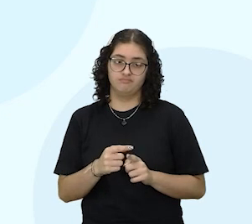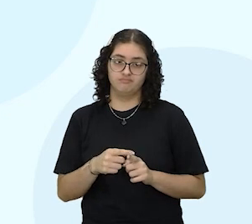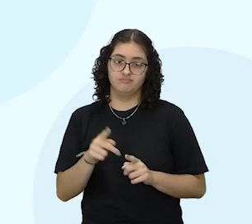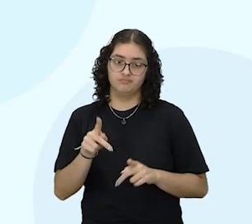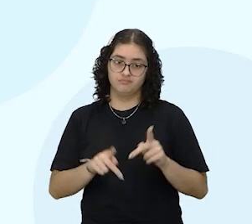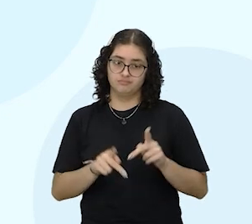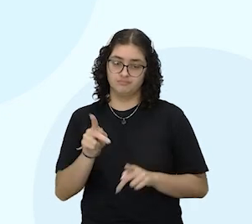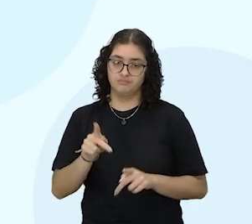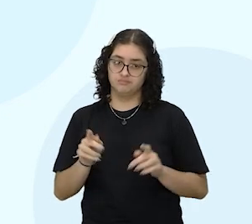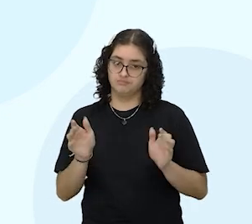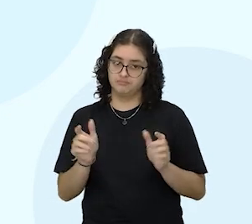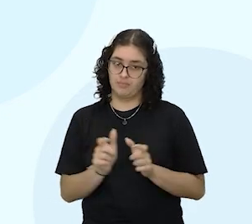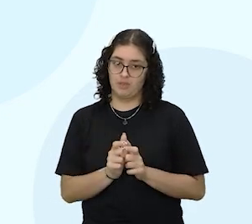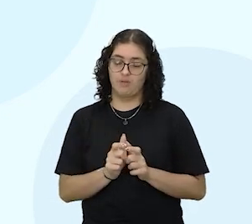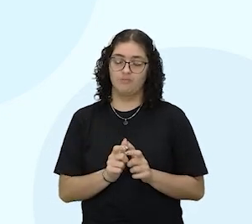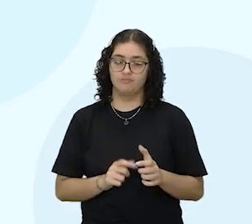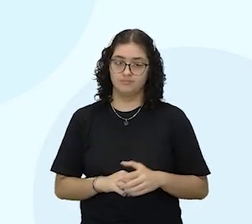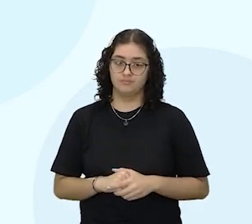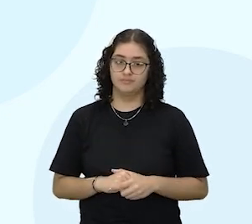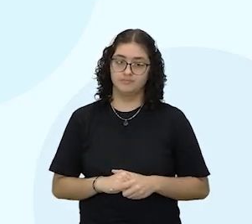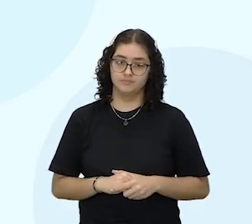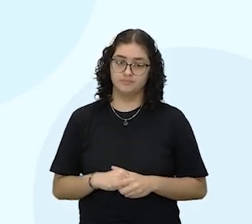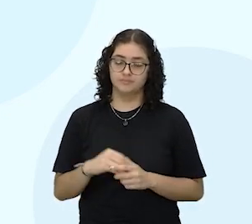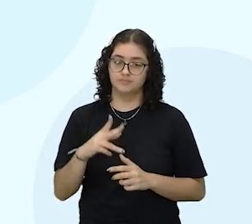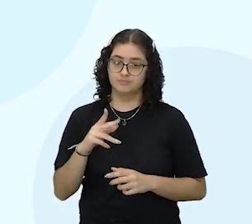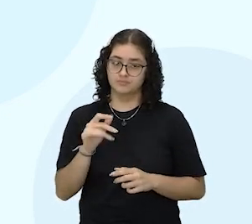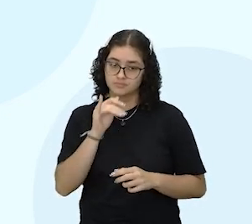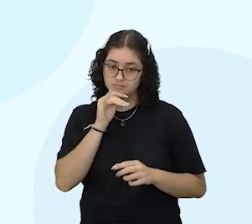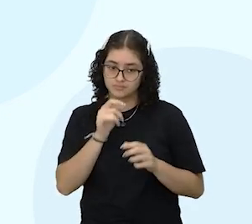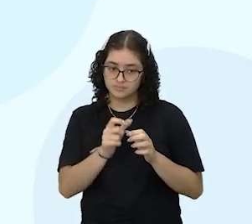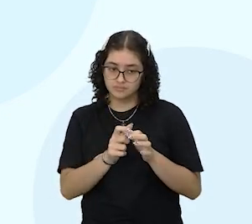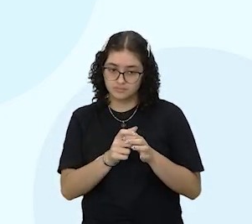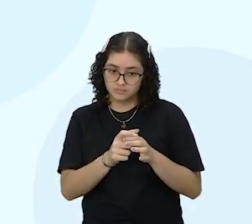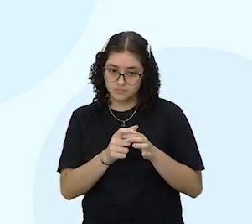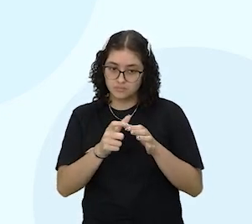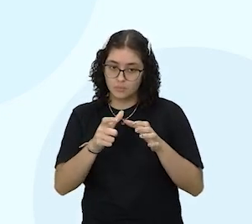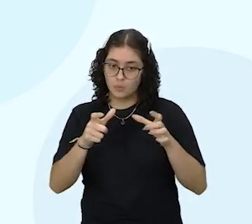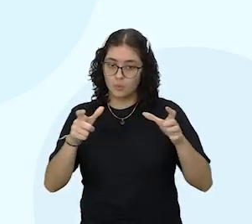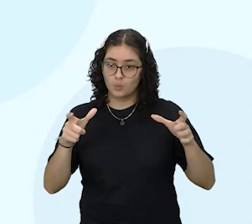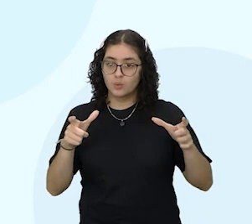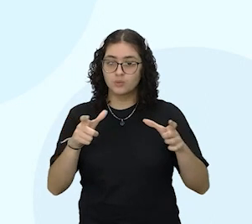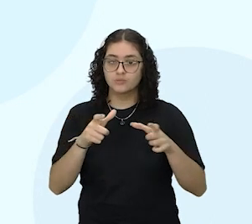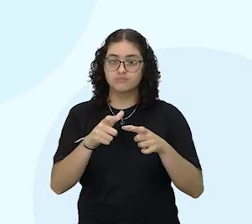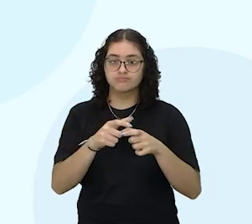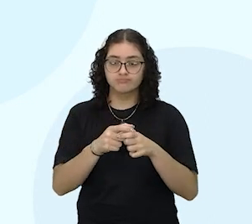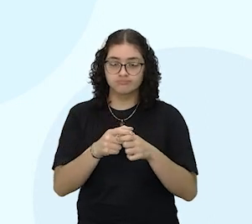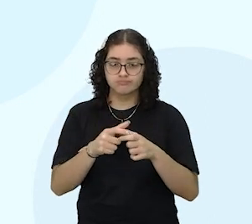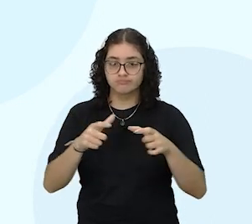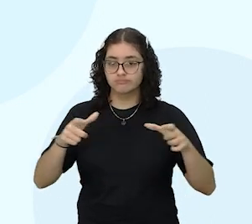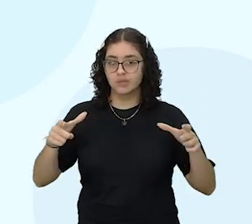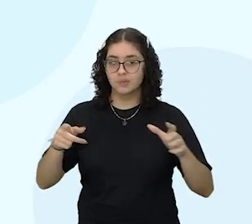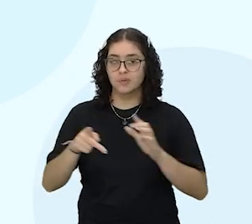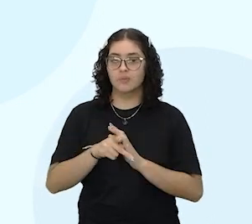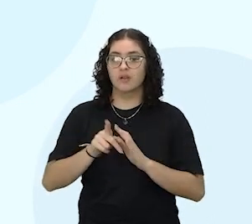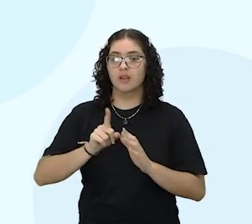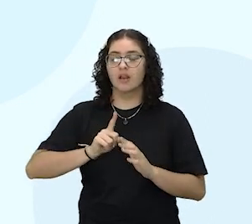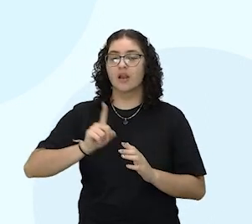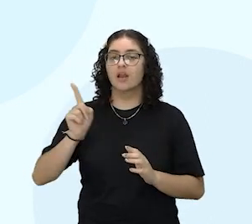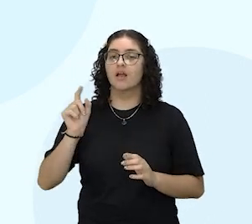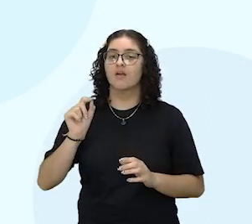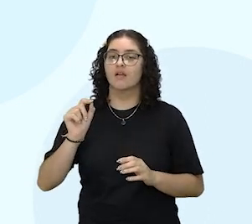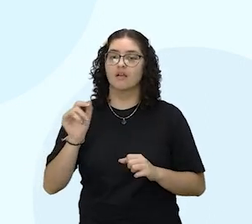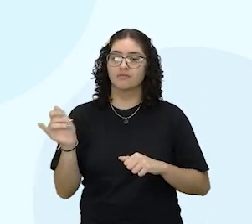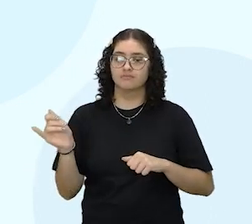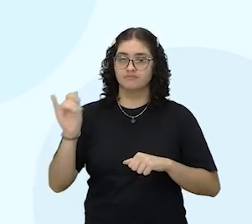população menor, e essas bolinhas acabam aumentando, mostrando que a população é maior. Na realidade, nas capitais, né, nas